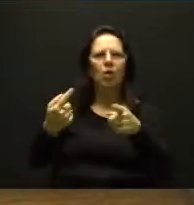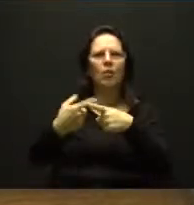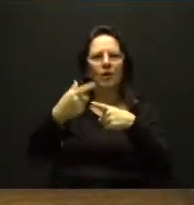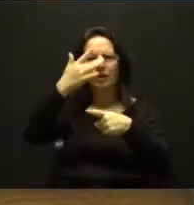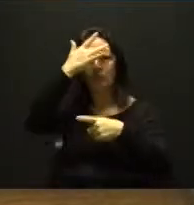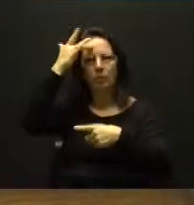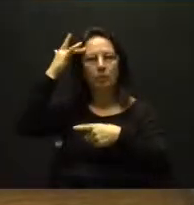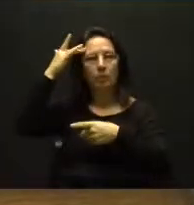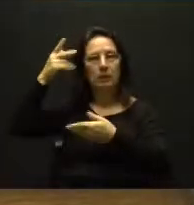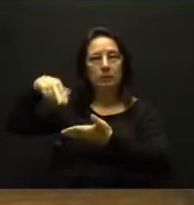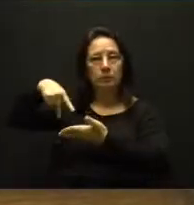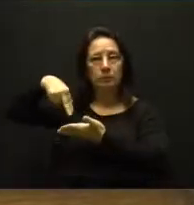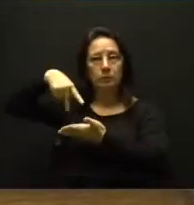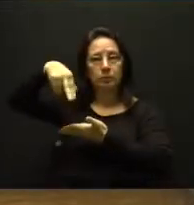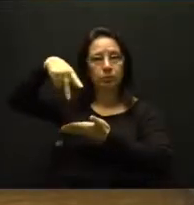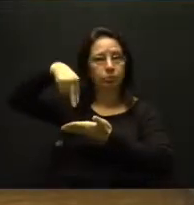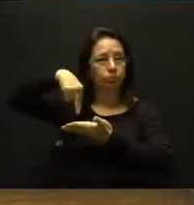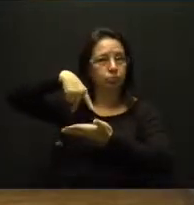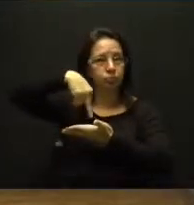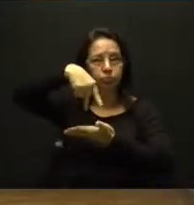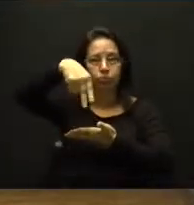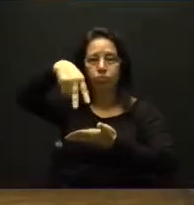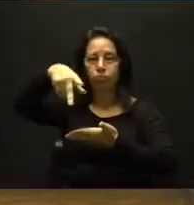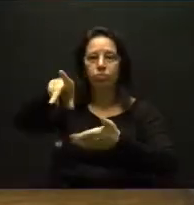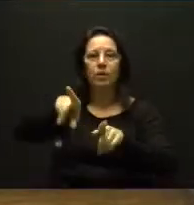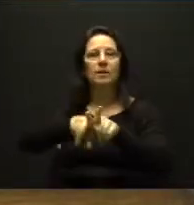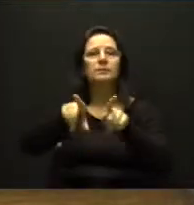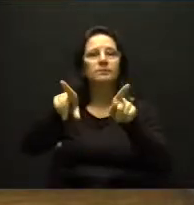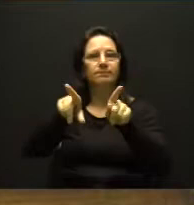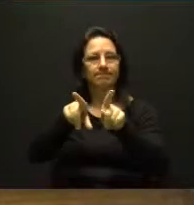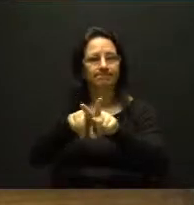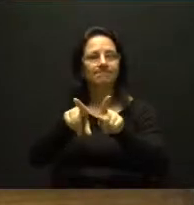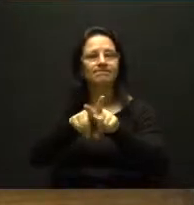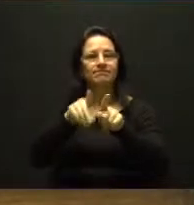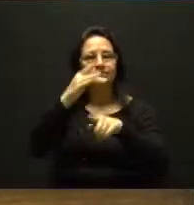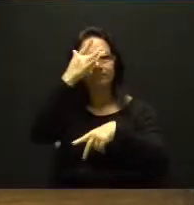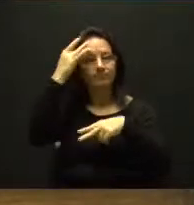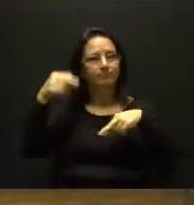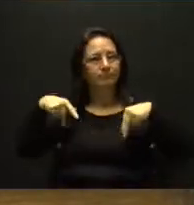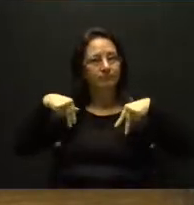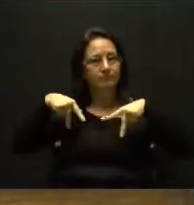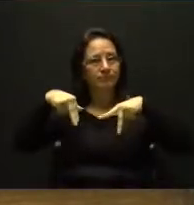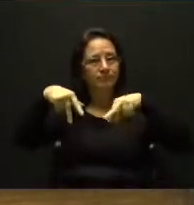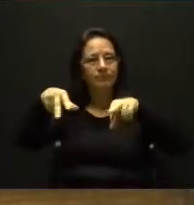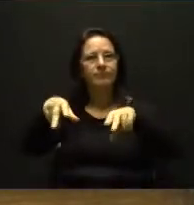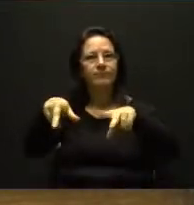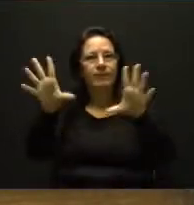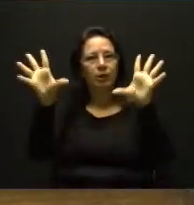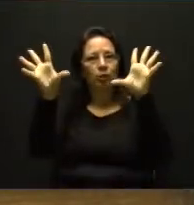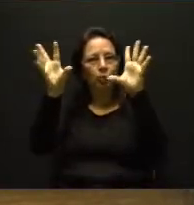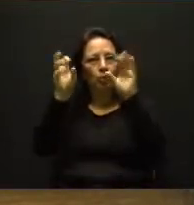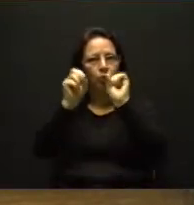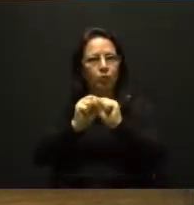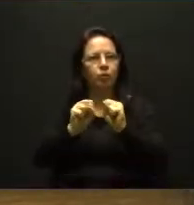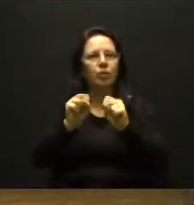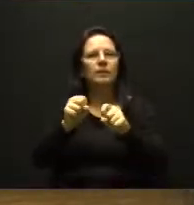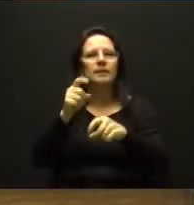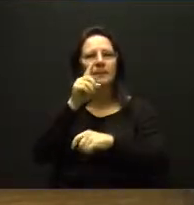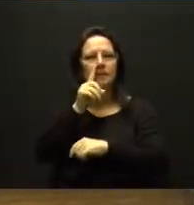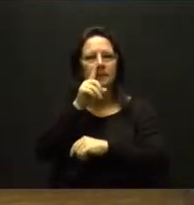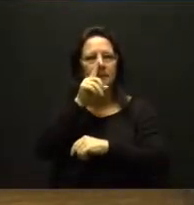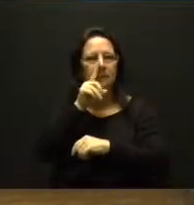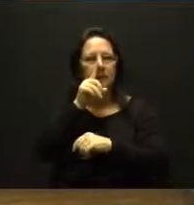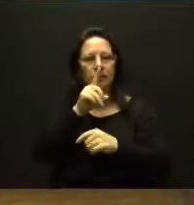moradores que ali passa não só os que moram na vila elizabeth base no risco não todos que trafegam é que utilizam aquele